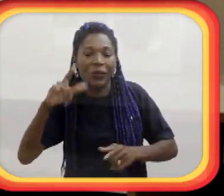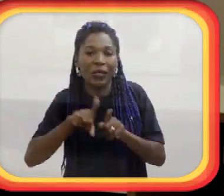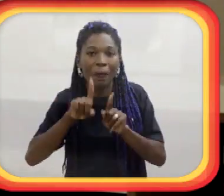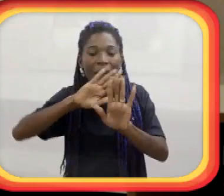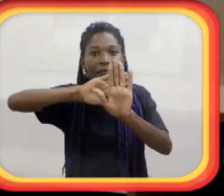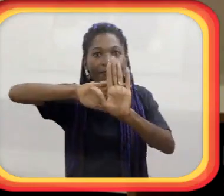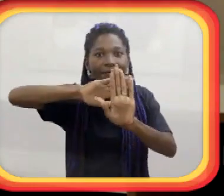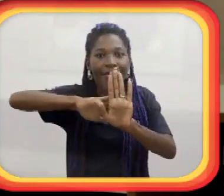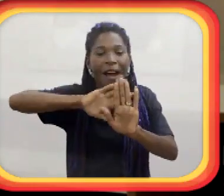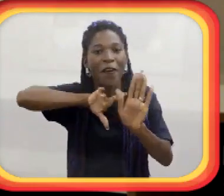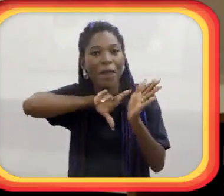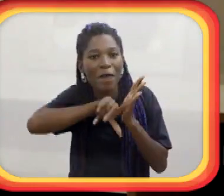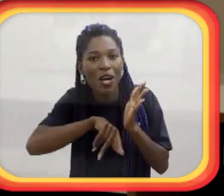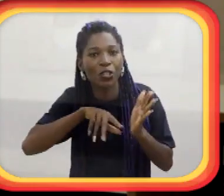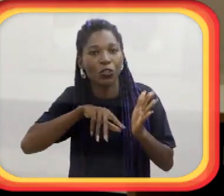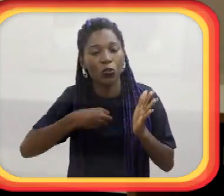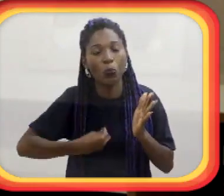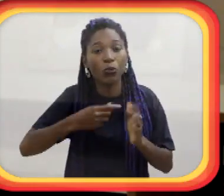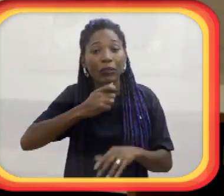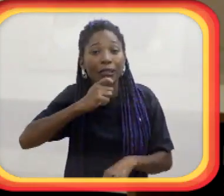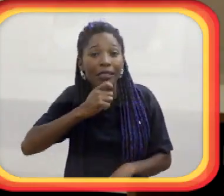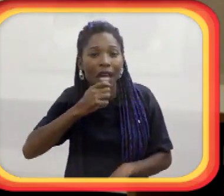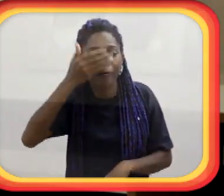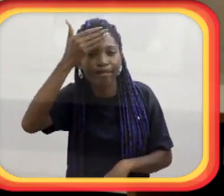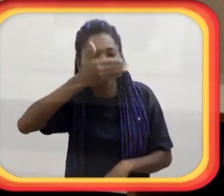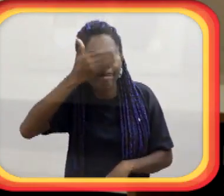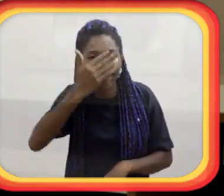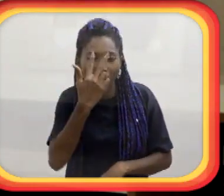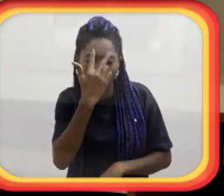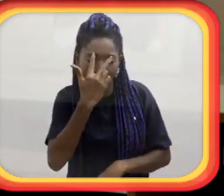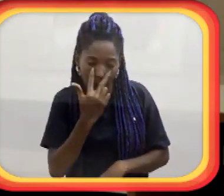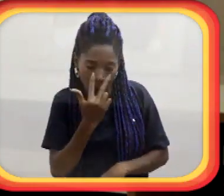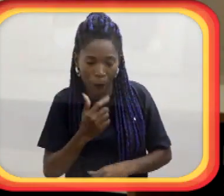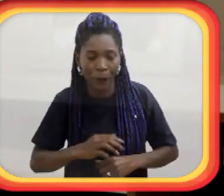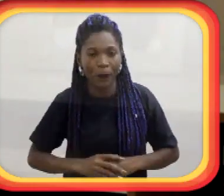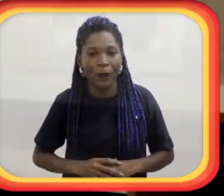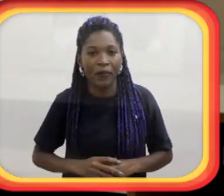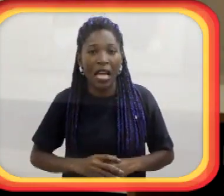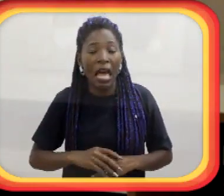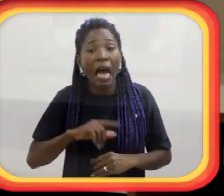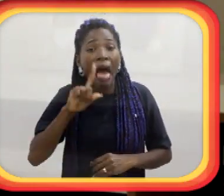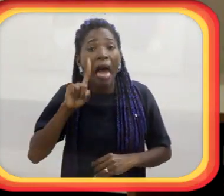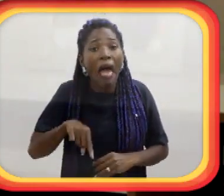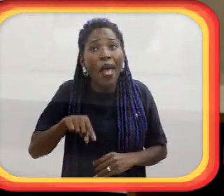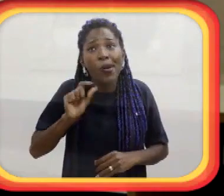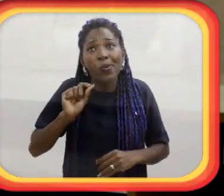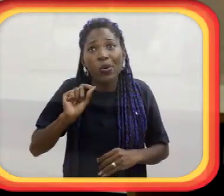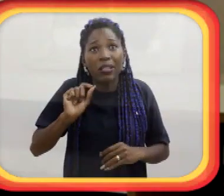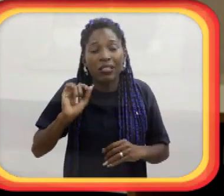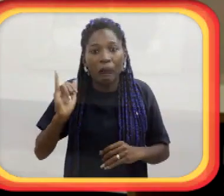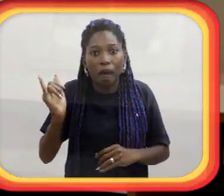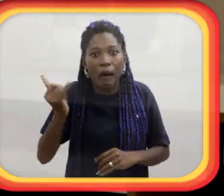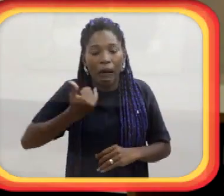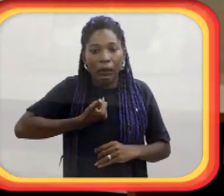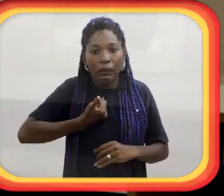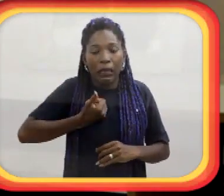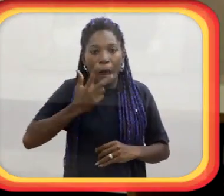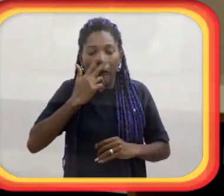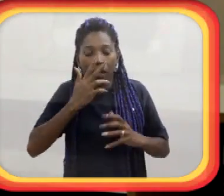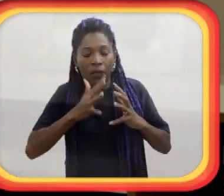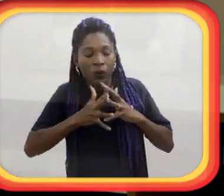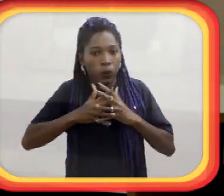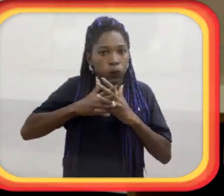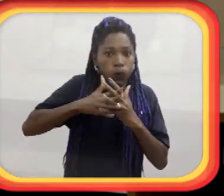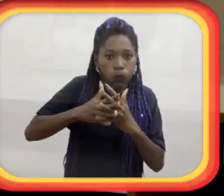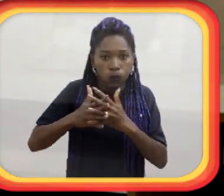vivendo, pensando, idealizando nesse mundo sem o sentido da visão. E isso, apesar de ser uma notícia que, num